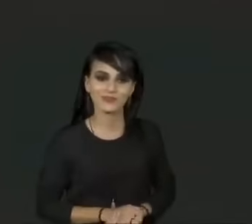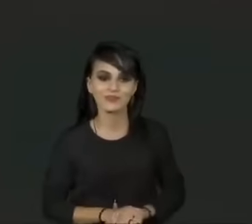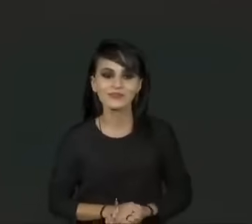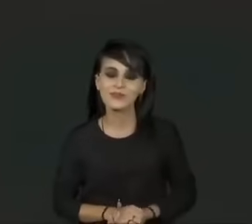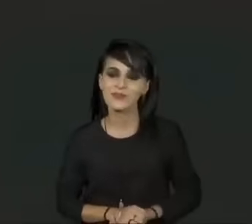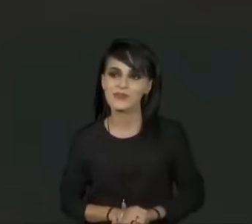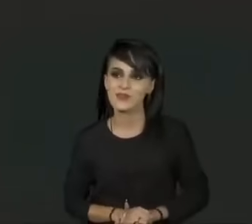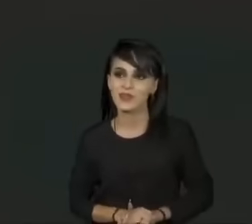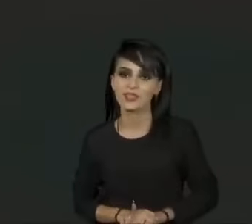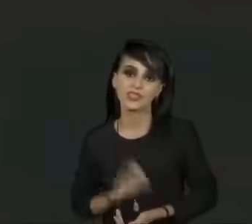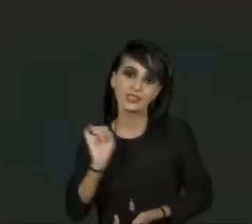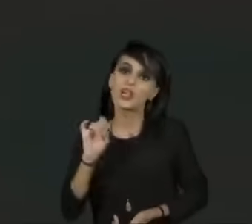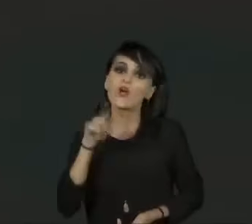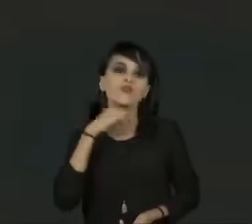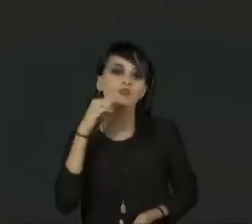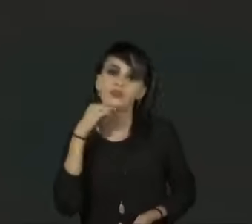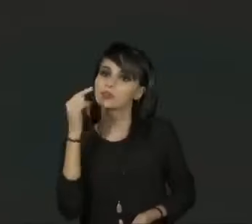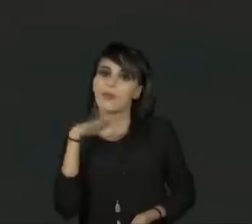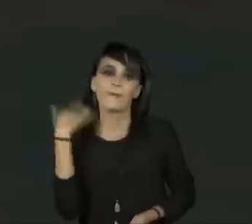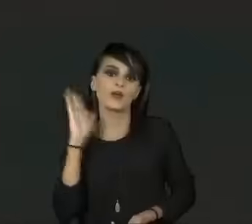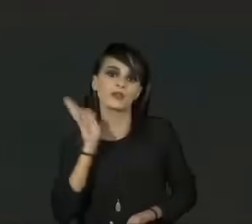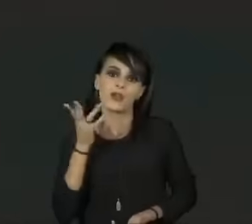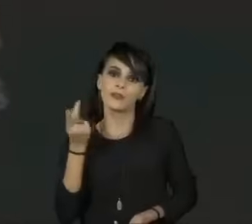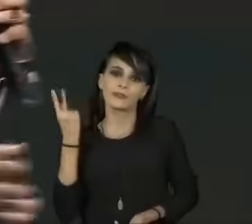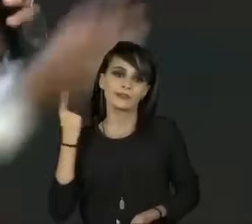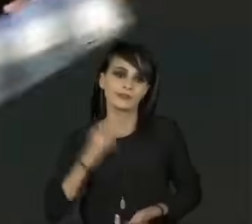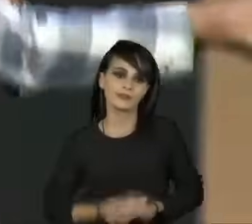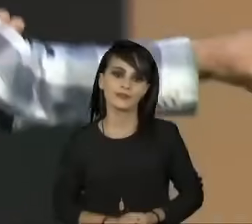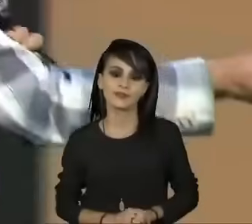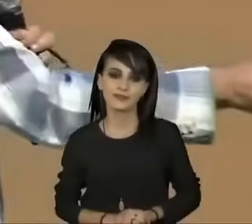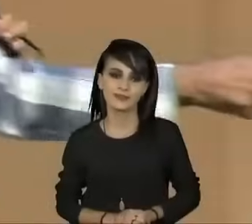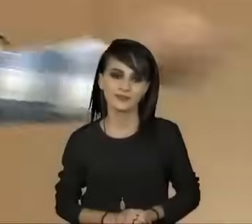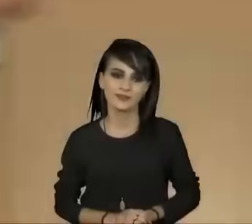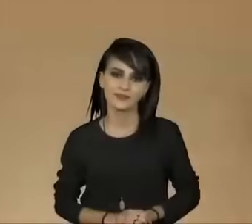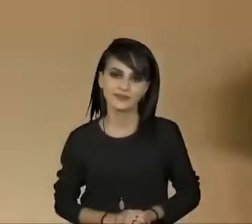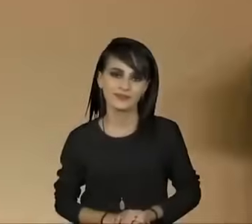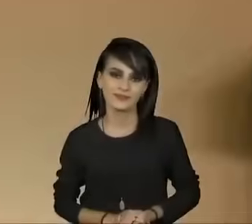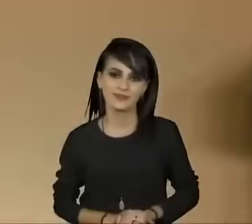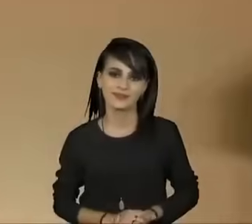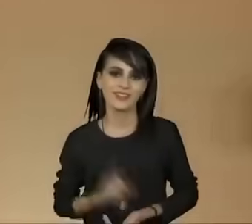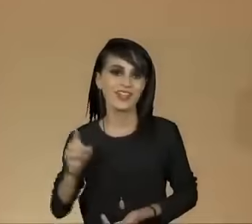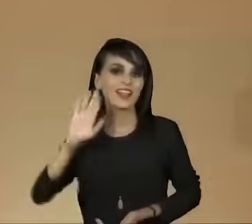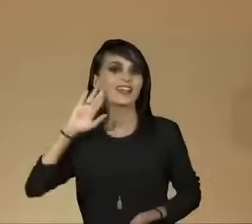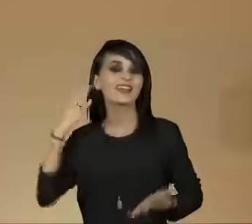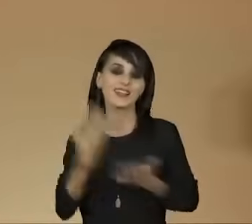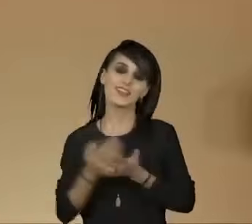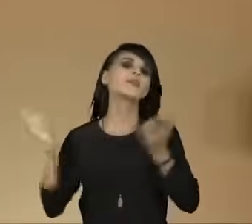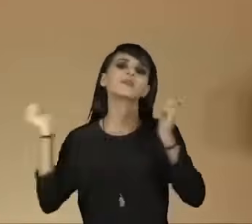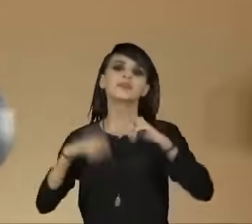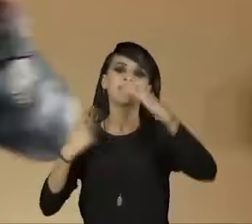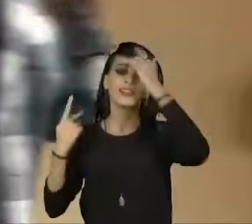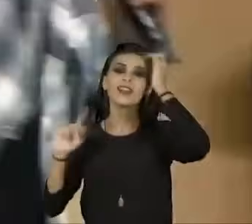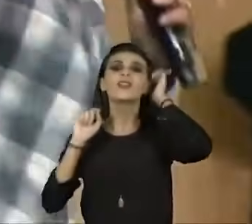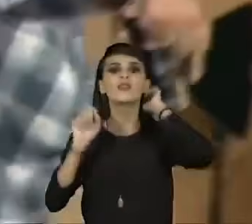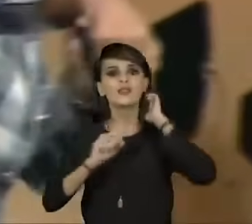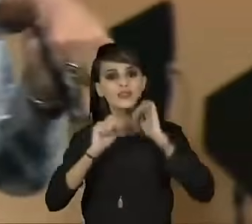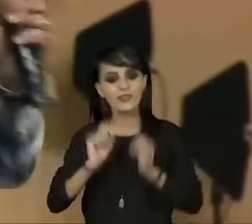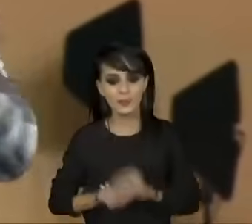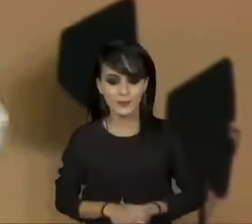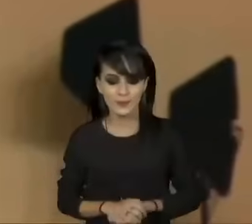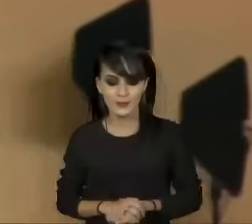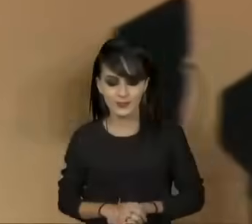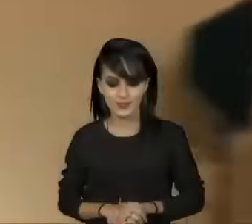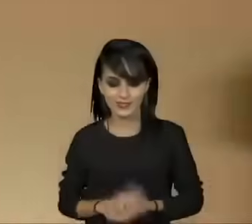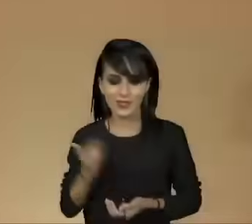Tava morta há muito tempo então ela crê na sua possibilidade de chegar até o lugar do